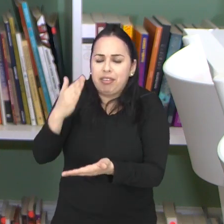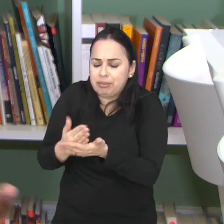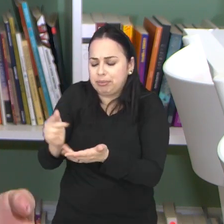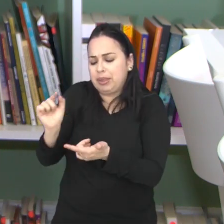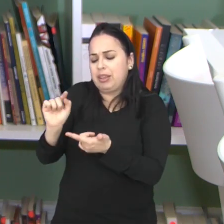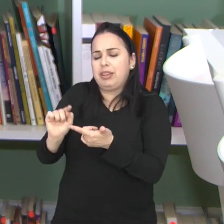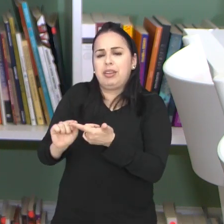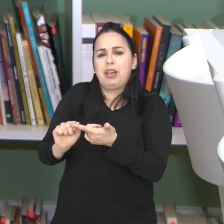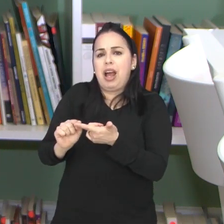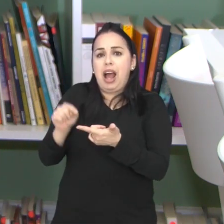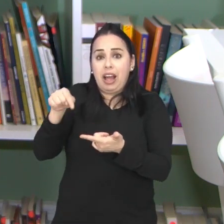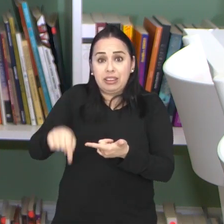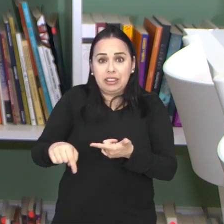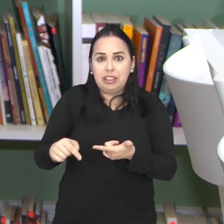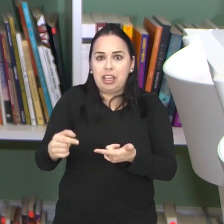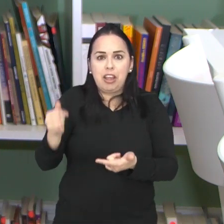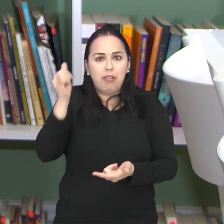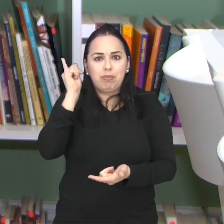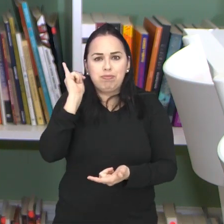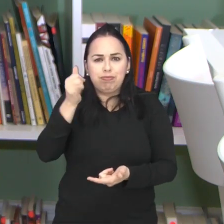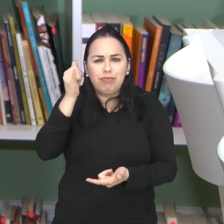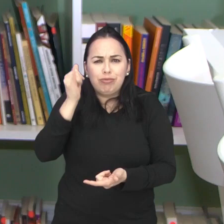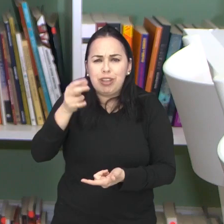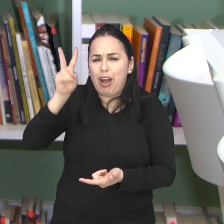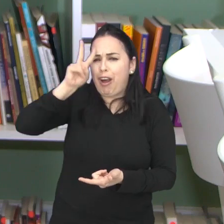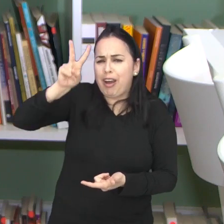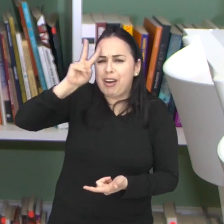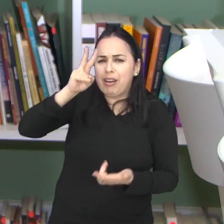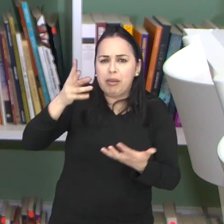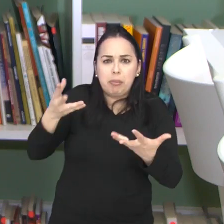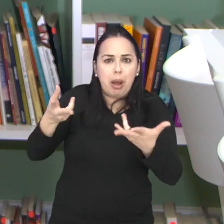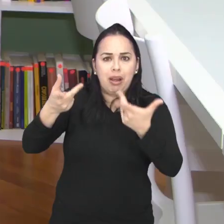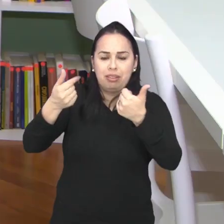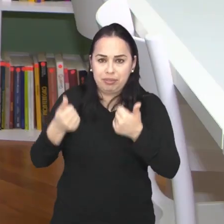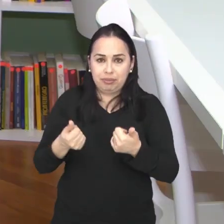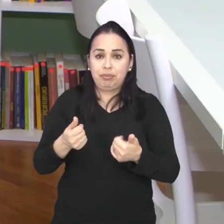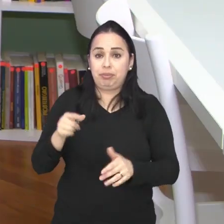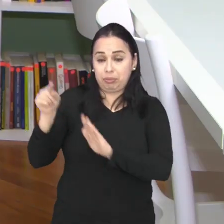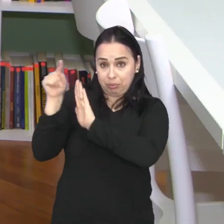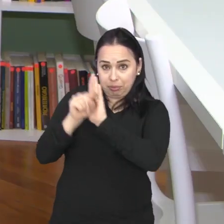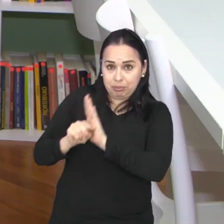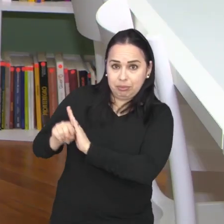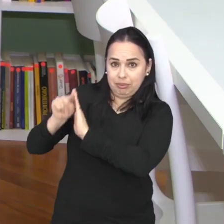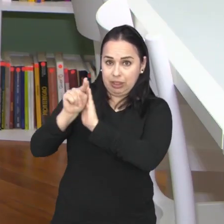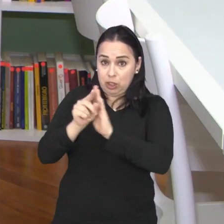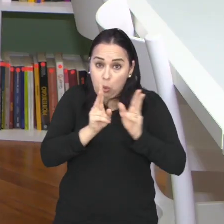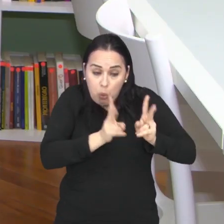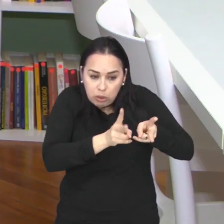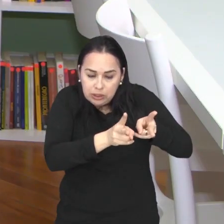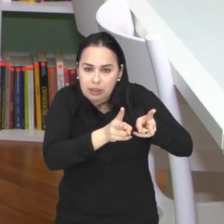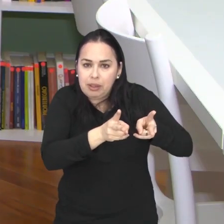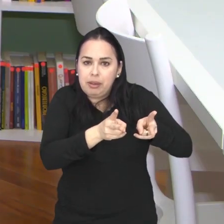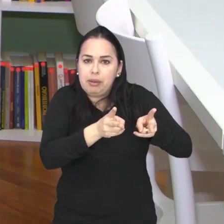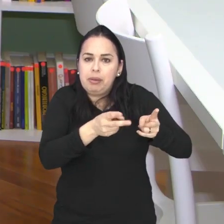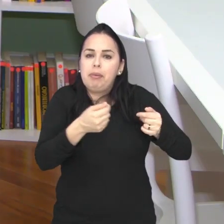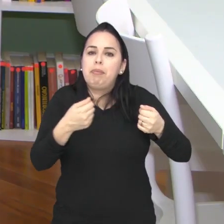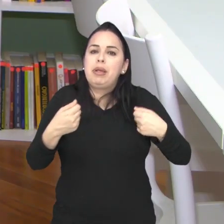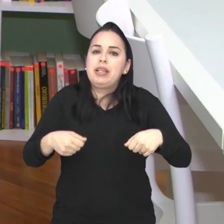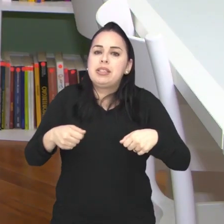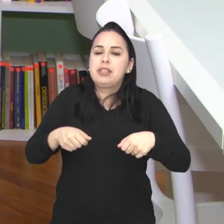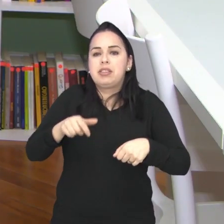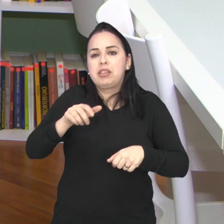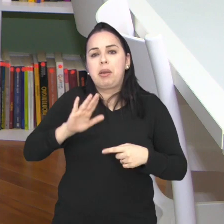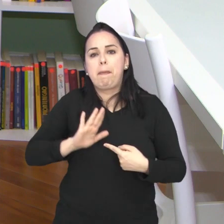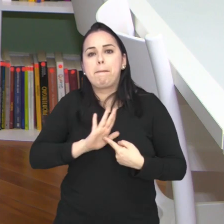né, crendices. É muito rico a nossa região, muito, muito rica. Mas a pesquisadora afirma que, além de preservar,